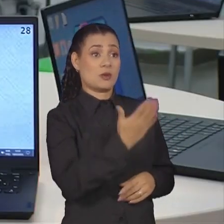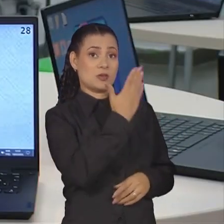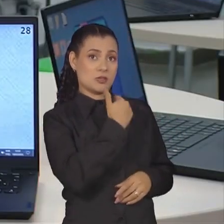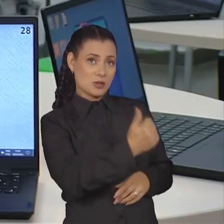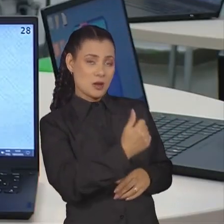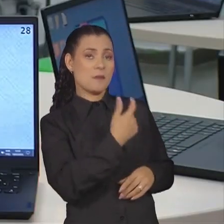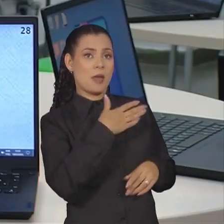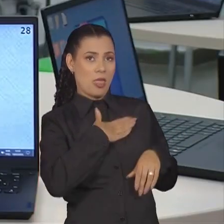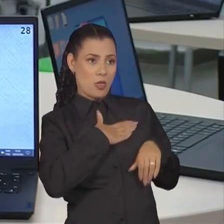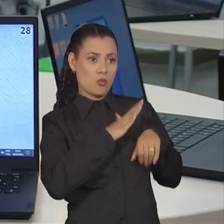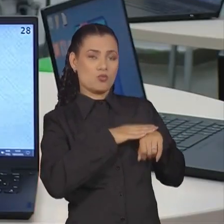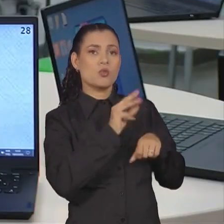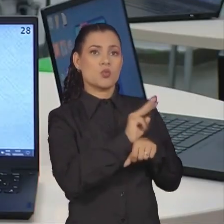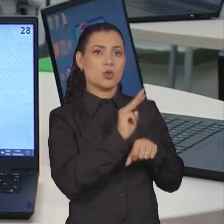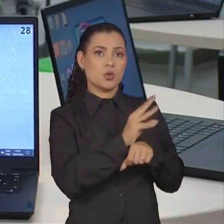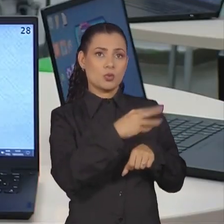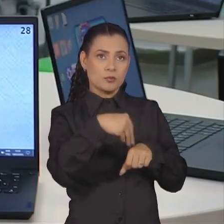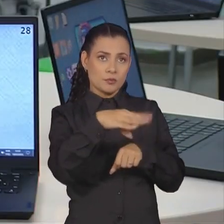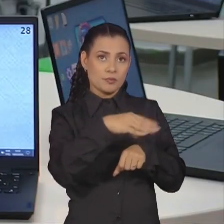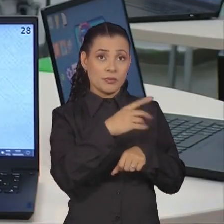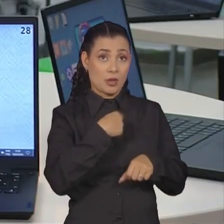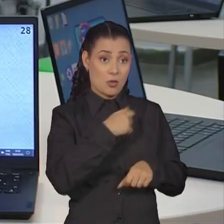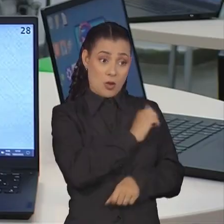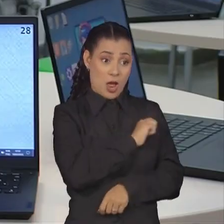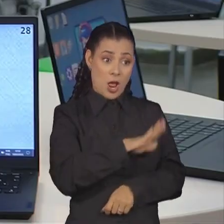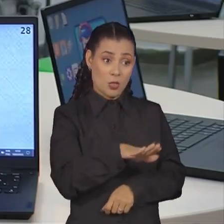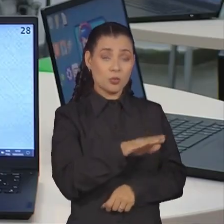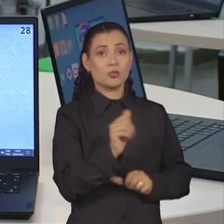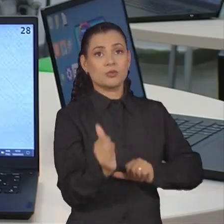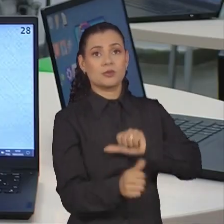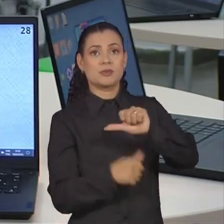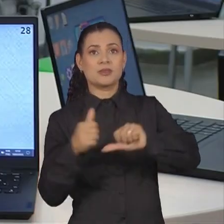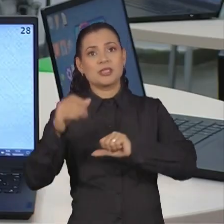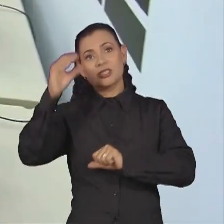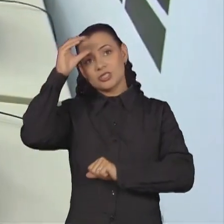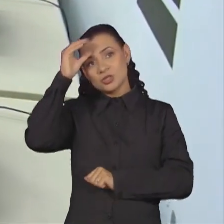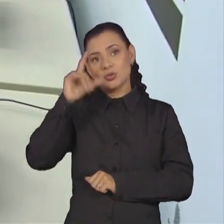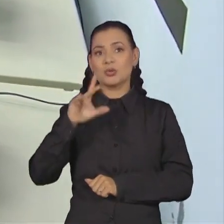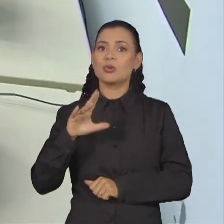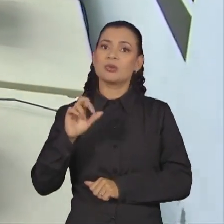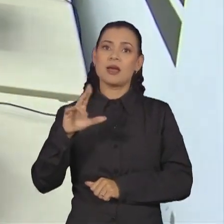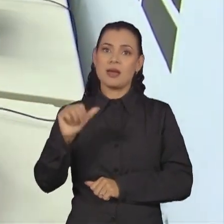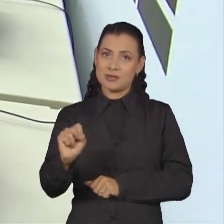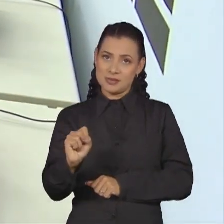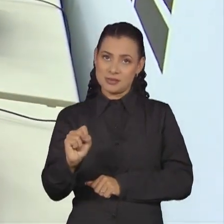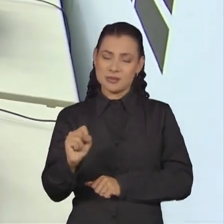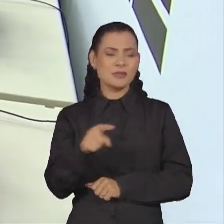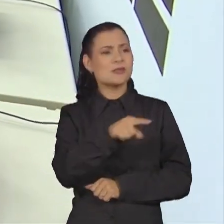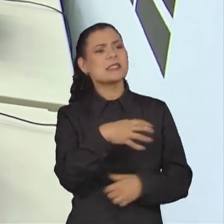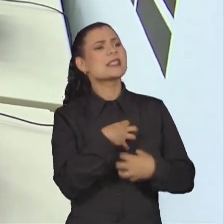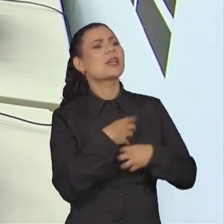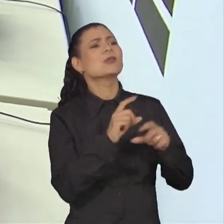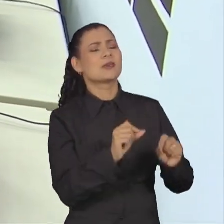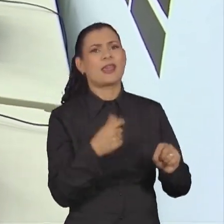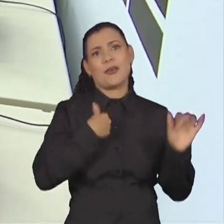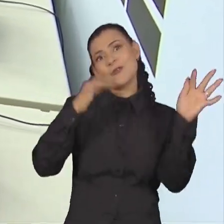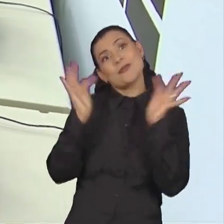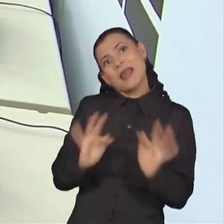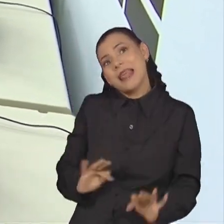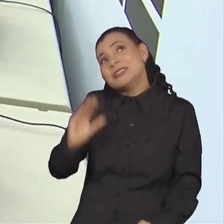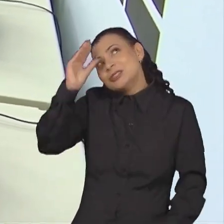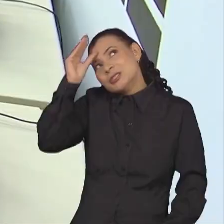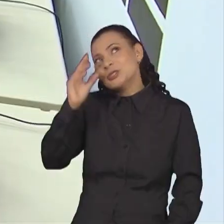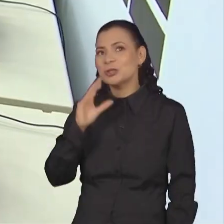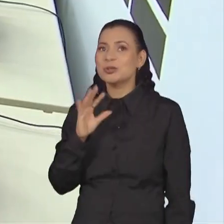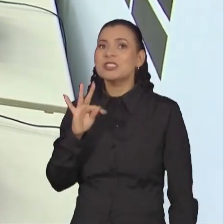como monitor, eu deixo de ser um aluno e eu viro o tio Lucas. E aí, como é que você se sente? Ah, super feliz, né? As